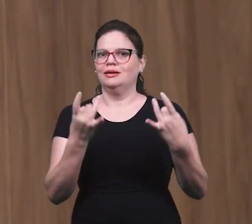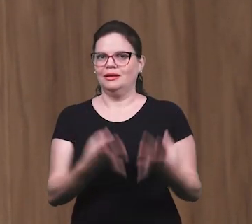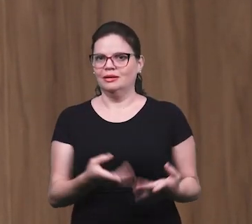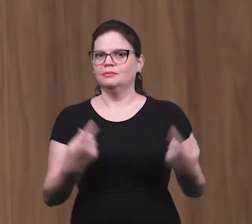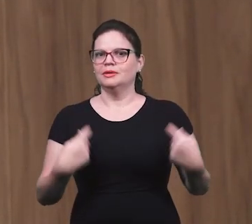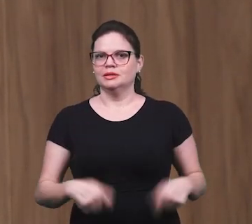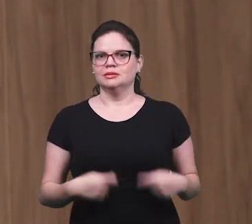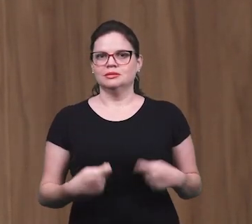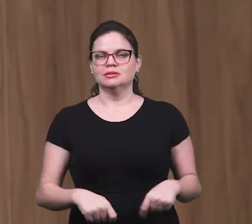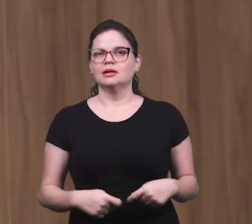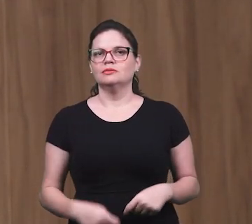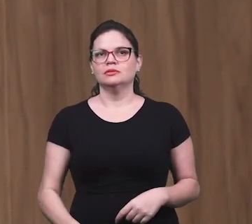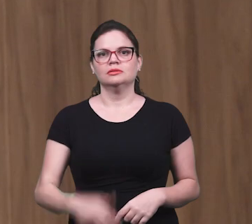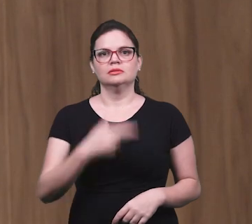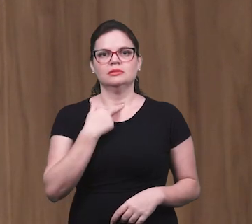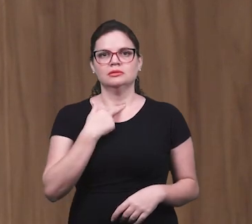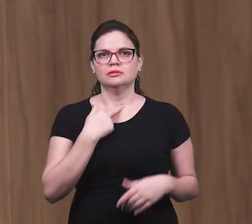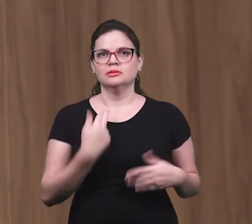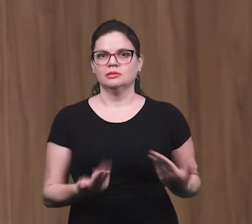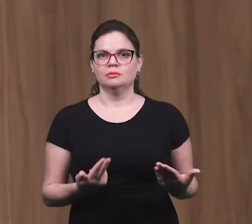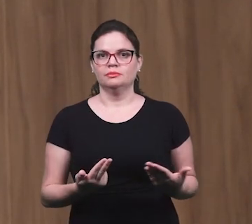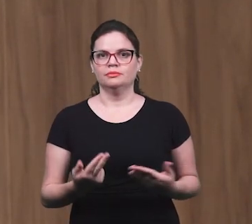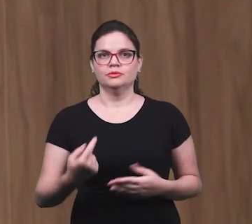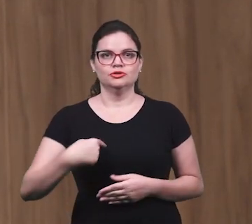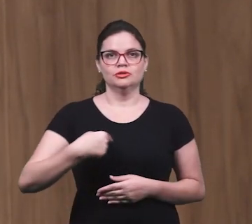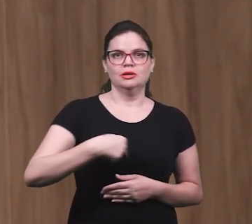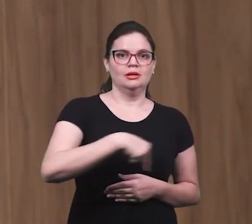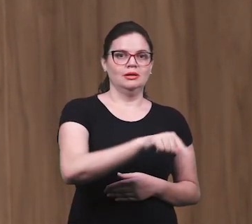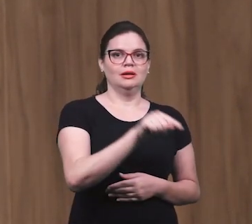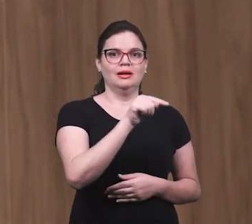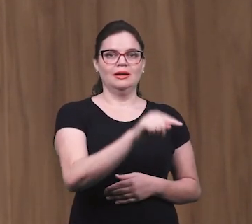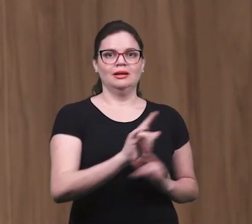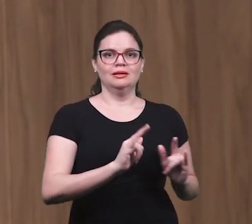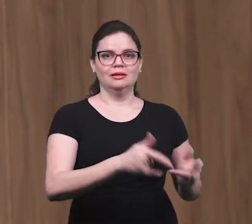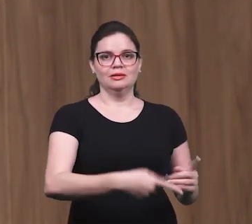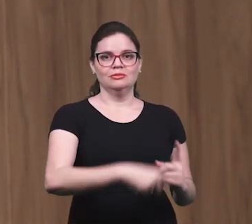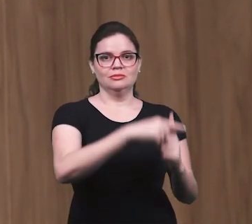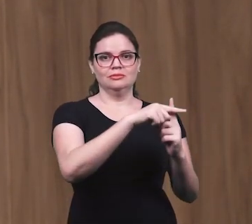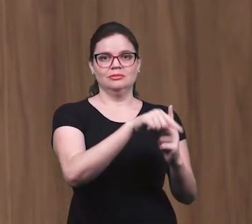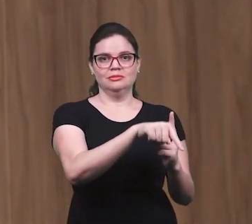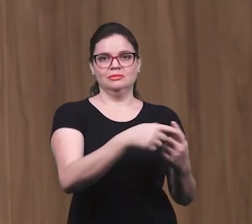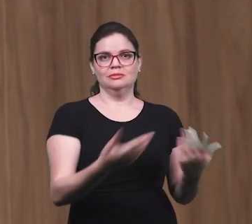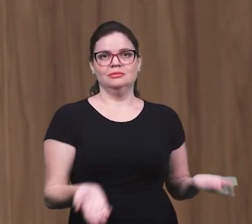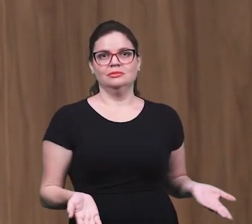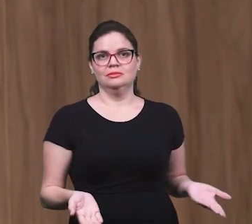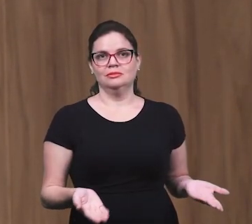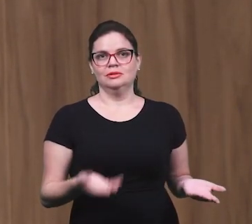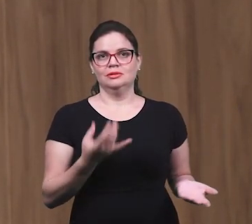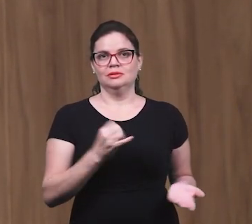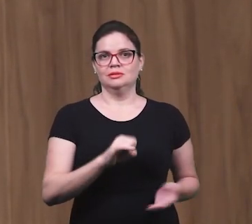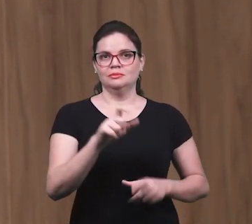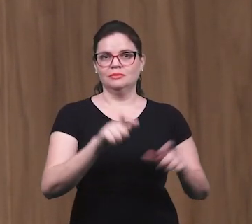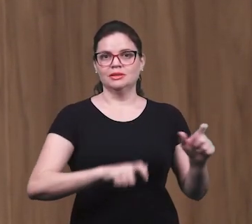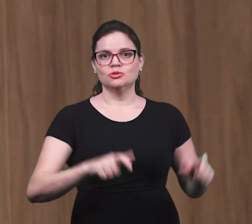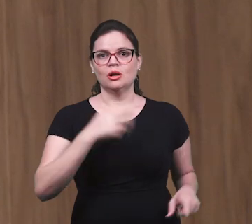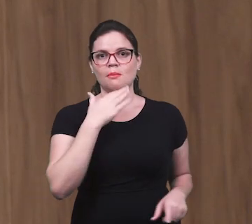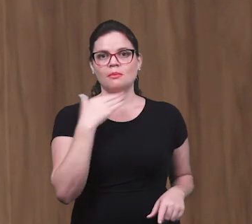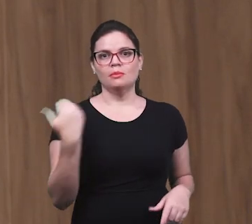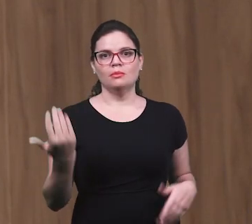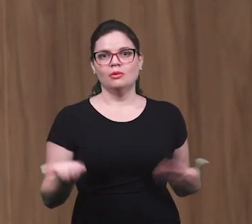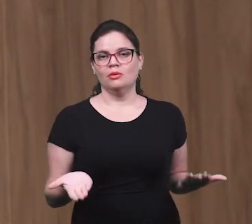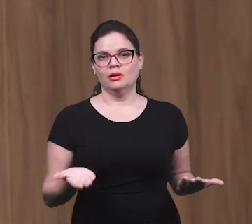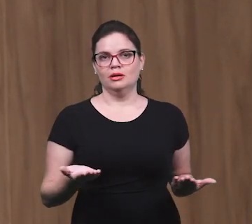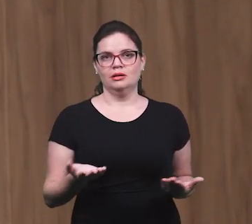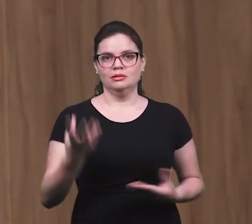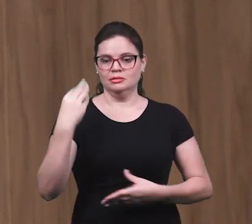Ele não podia se envolver, o sumo sacerdote não podia se envolver nem quando houvesse uma morte dentro da